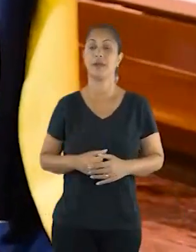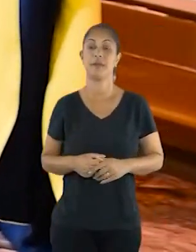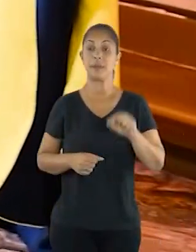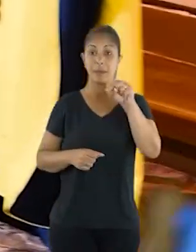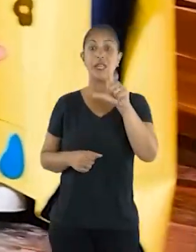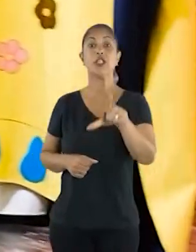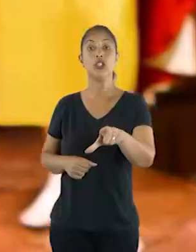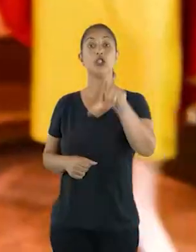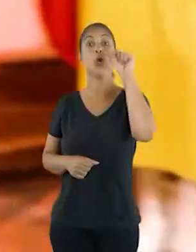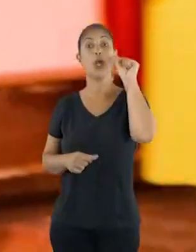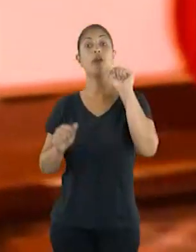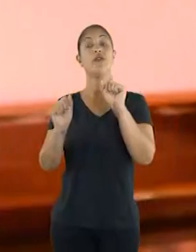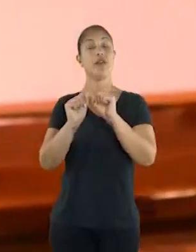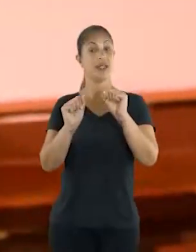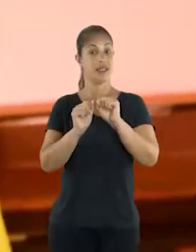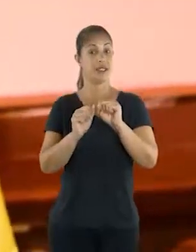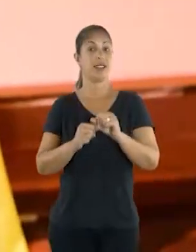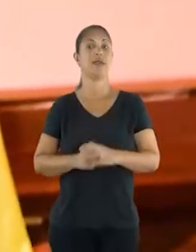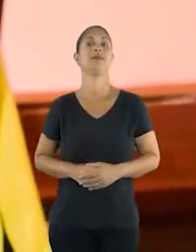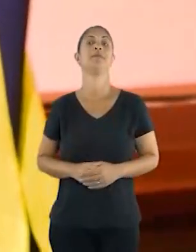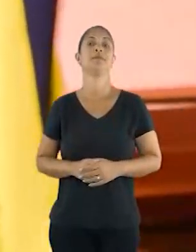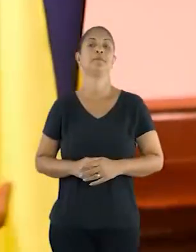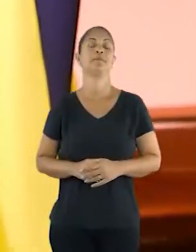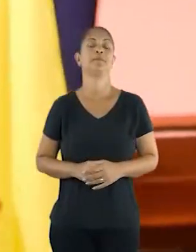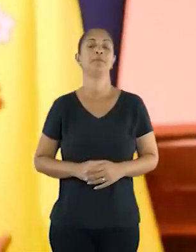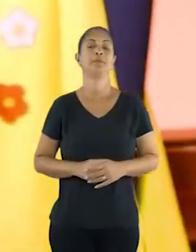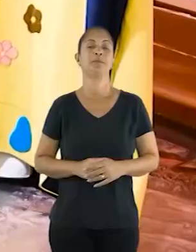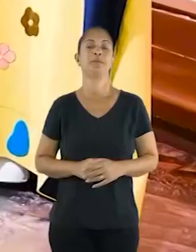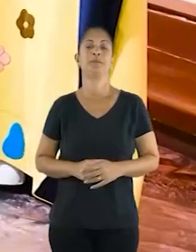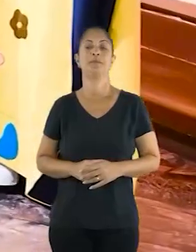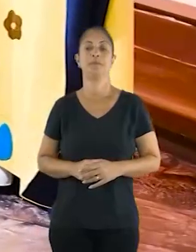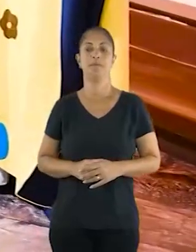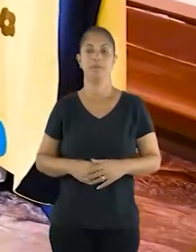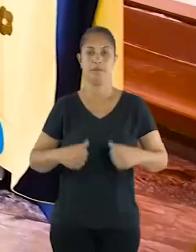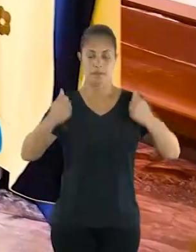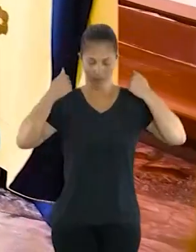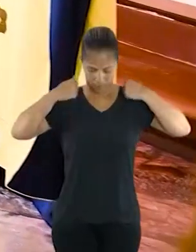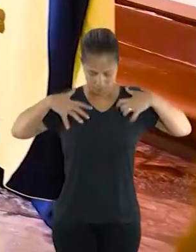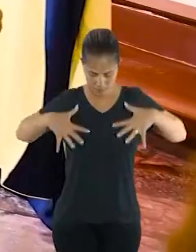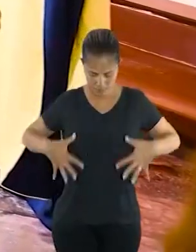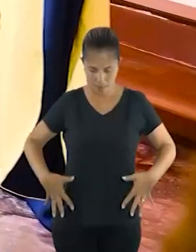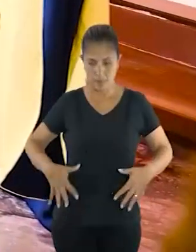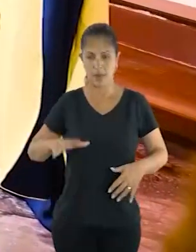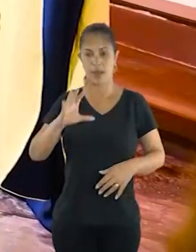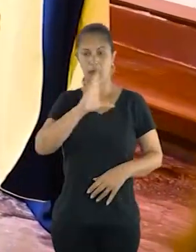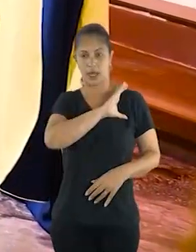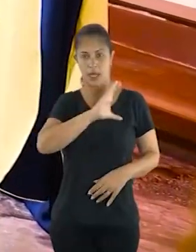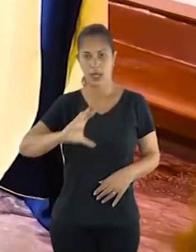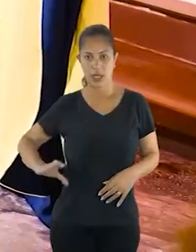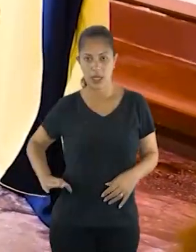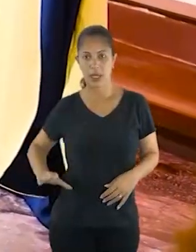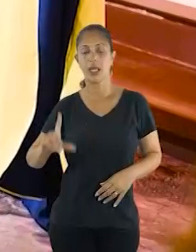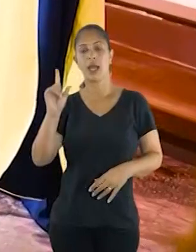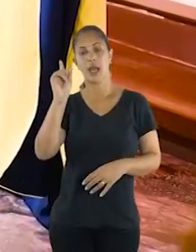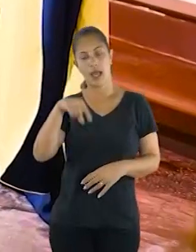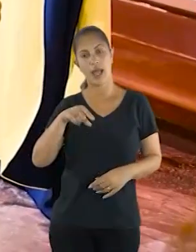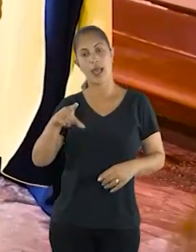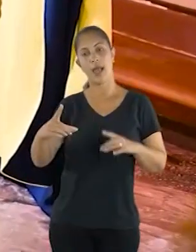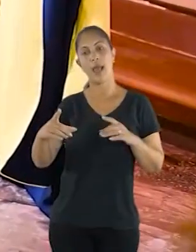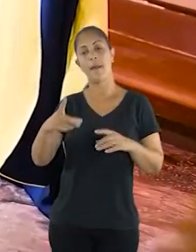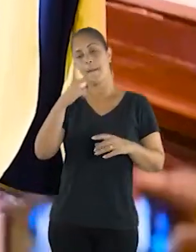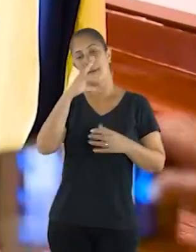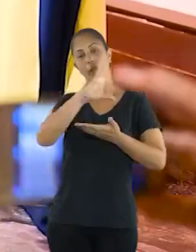ele escolheu fazer o manto do Cristo é inspirado no manto do caboclo